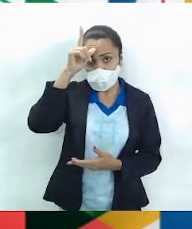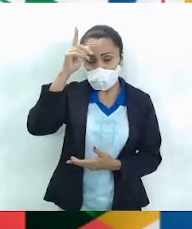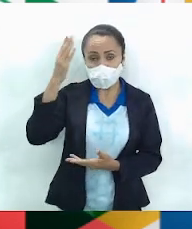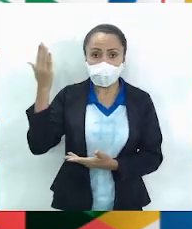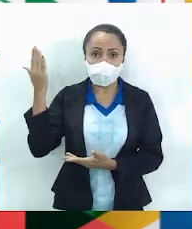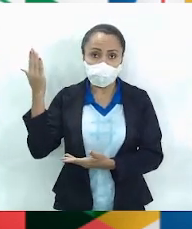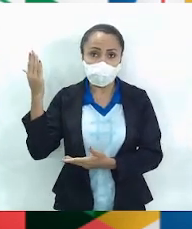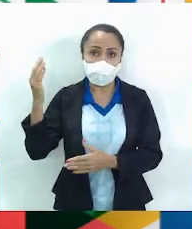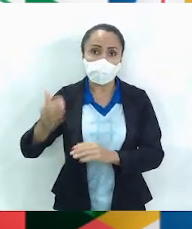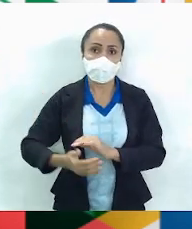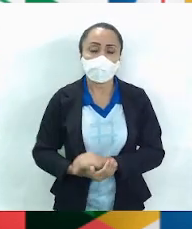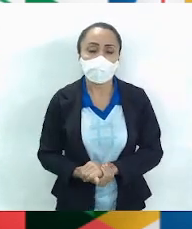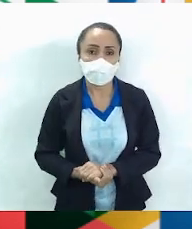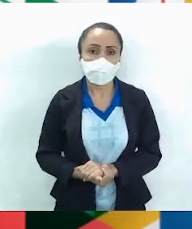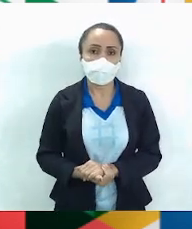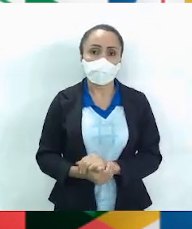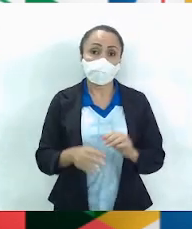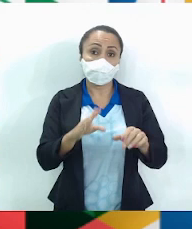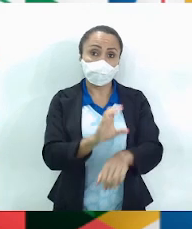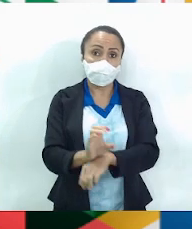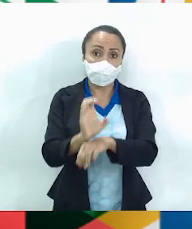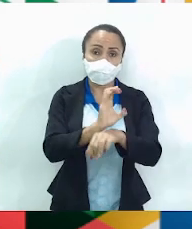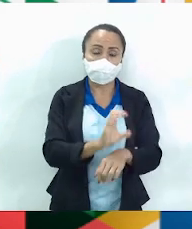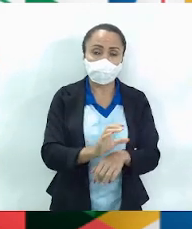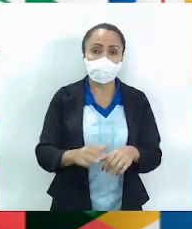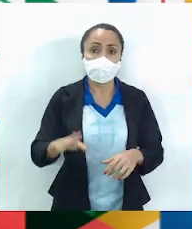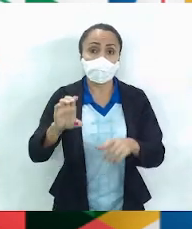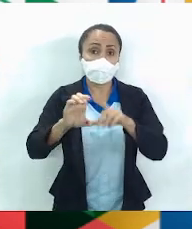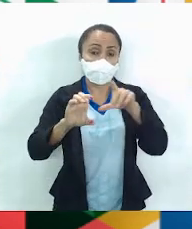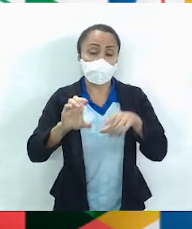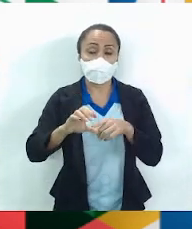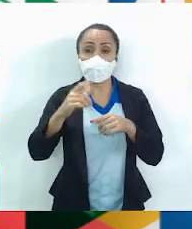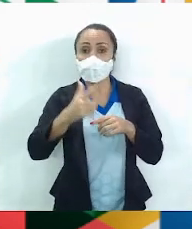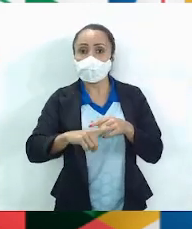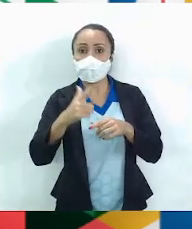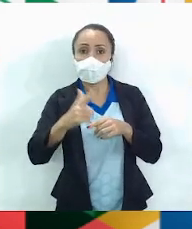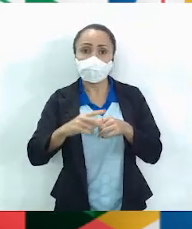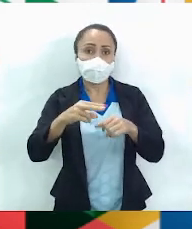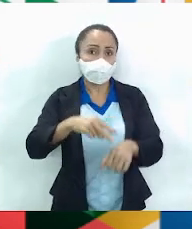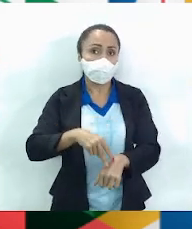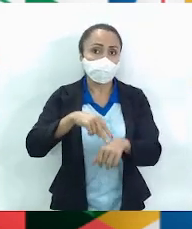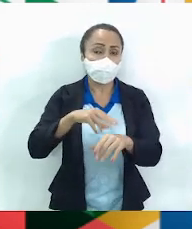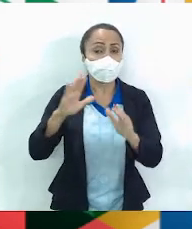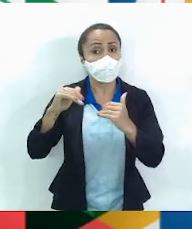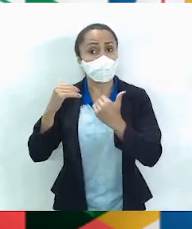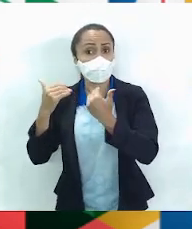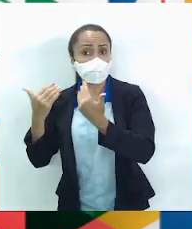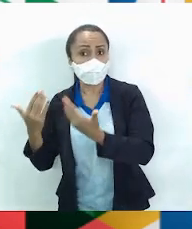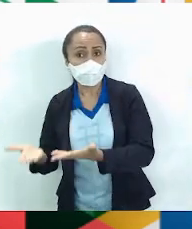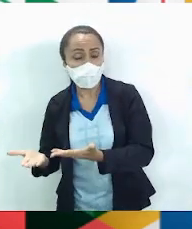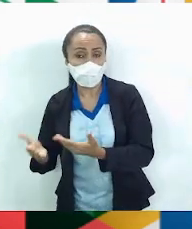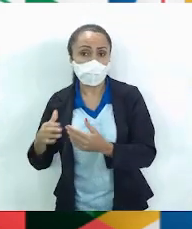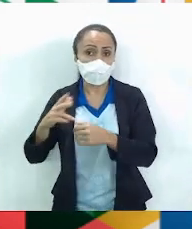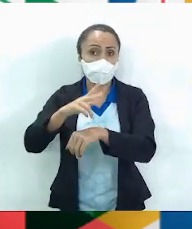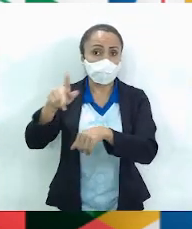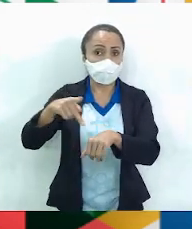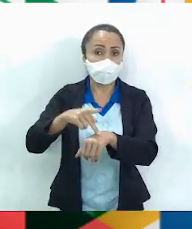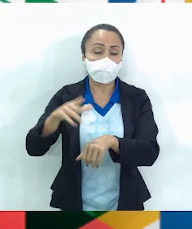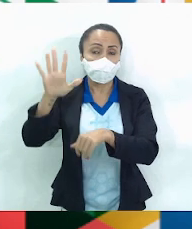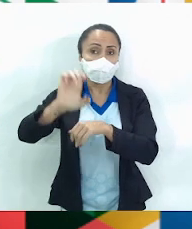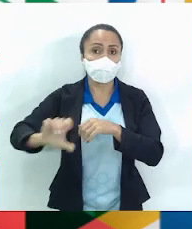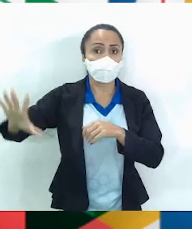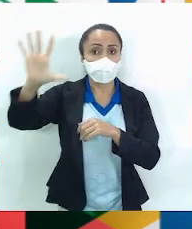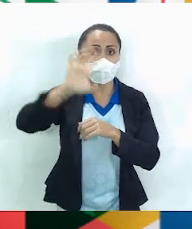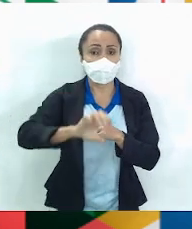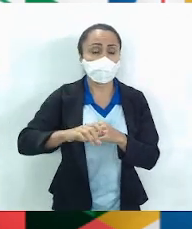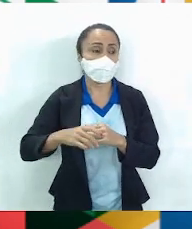do caso aí do Estado Islâmico, não tem atuação fora do Oriente Médio e da... Então,